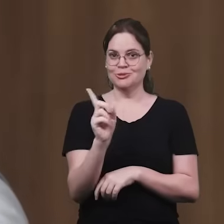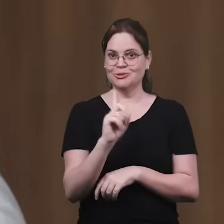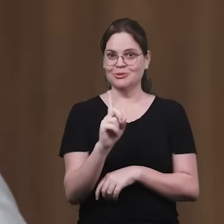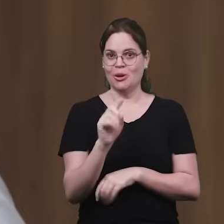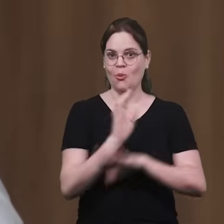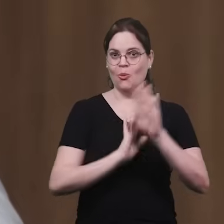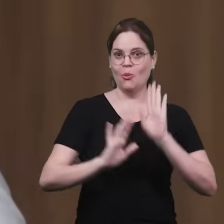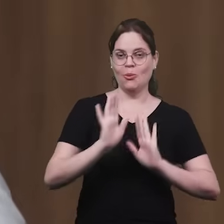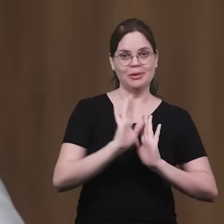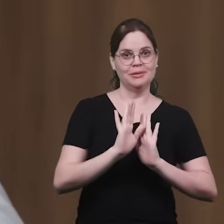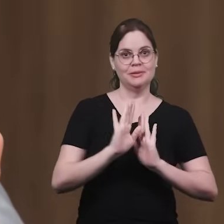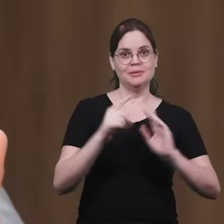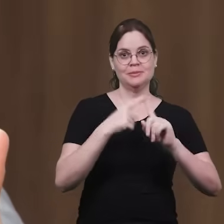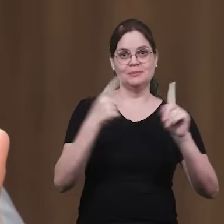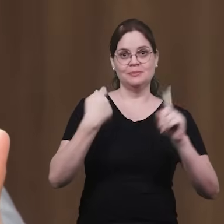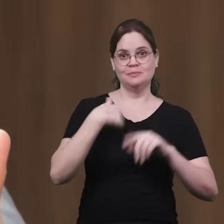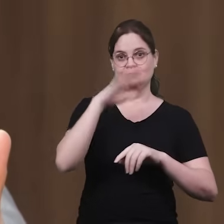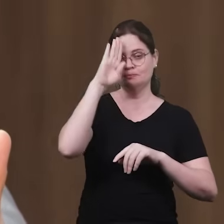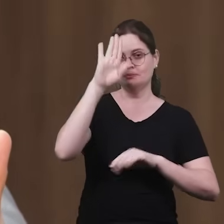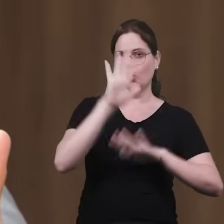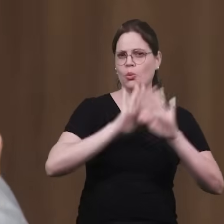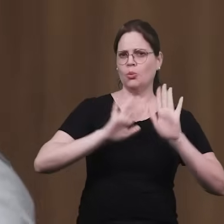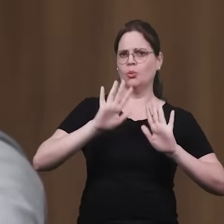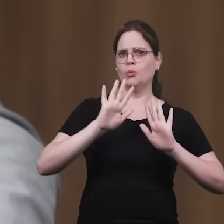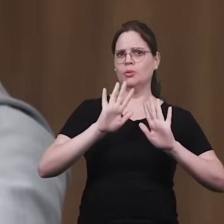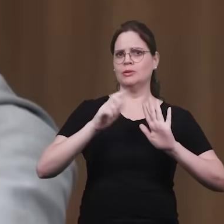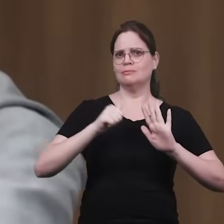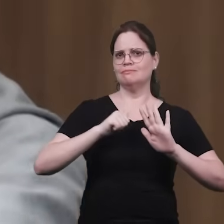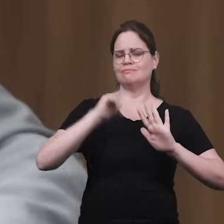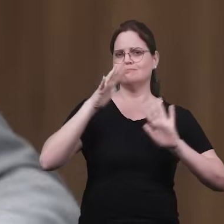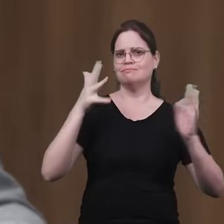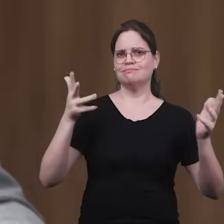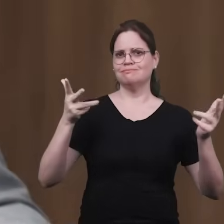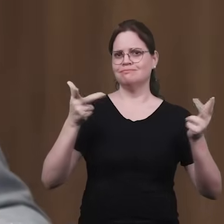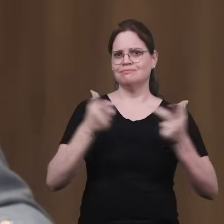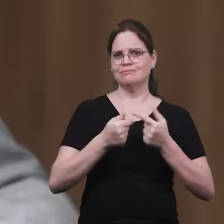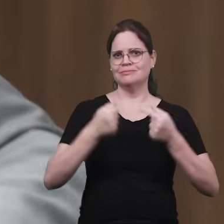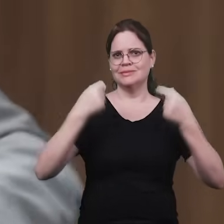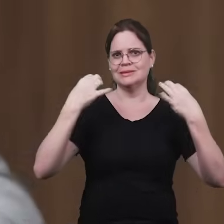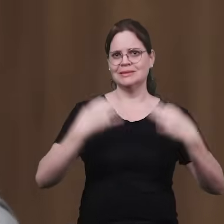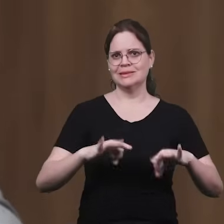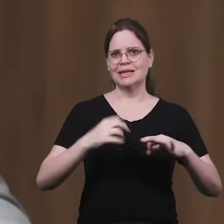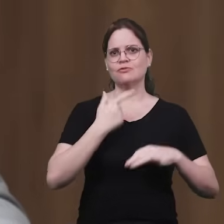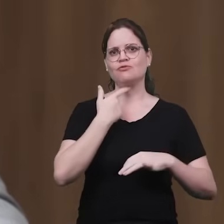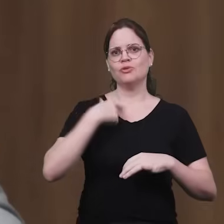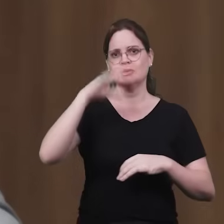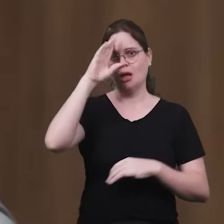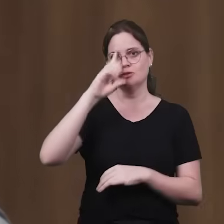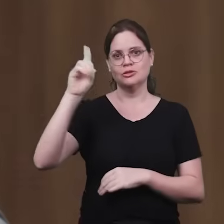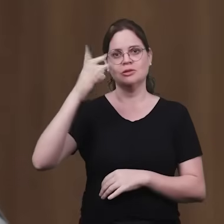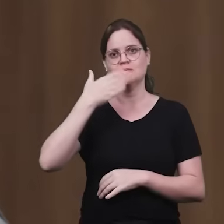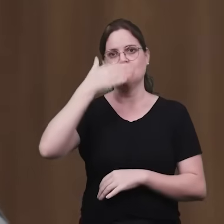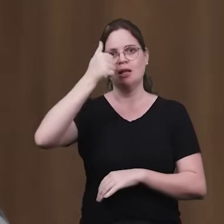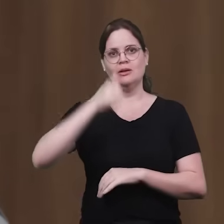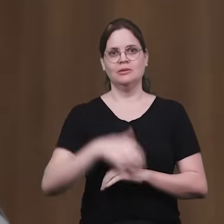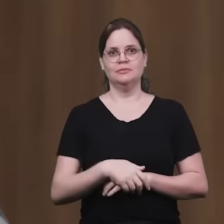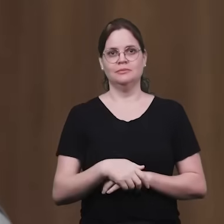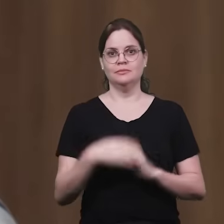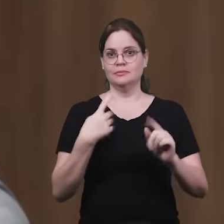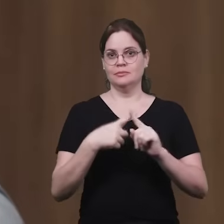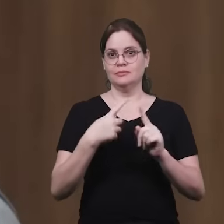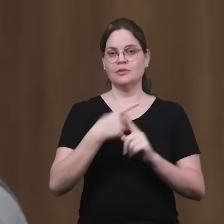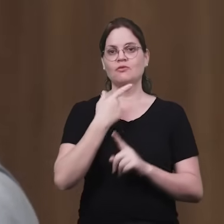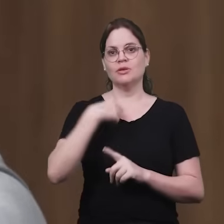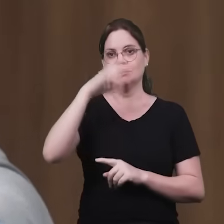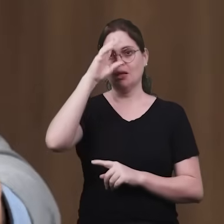E o principal filtro, e o mais maravilhoso e o mais assertivo, a vontade de Deus. Não era.